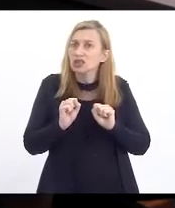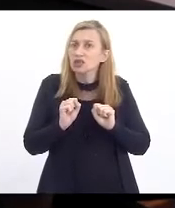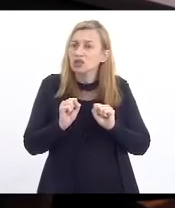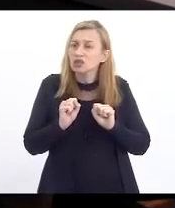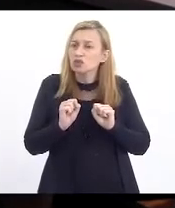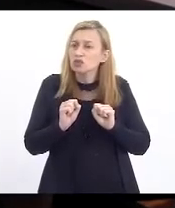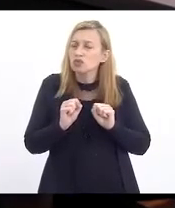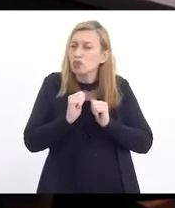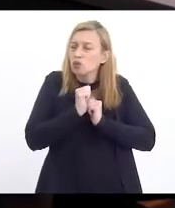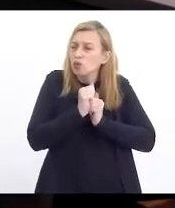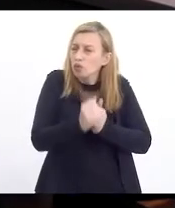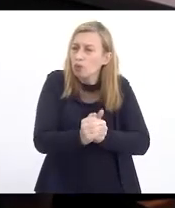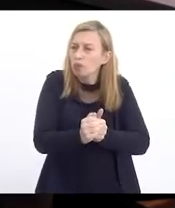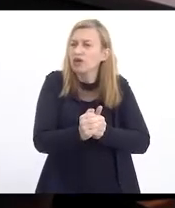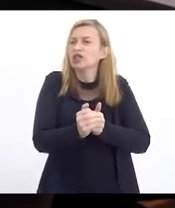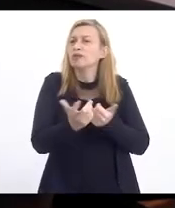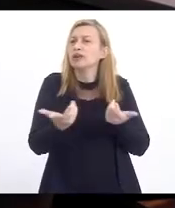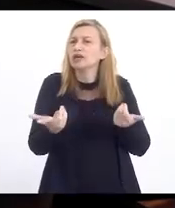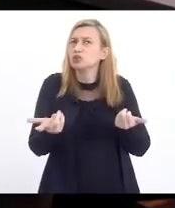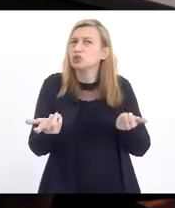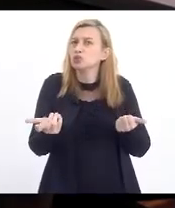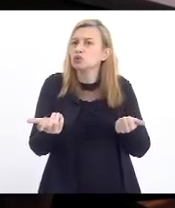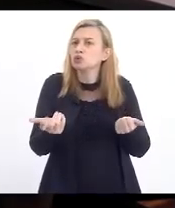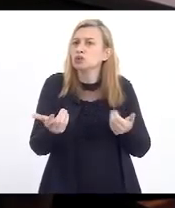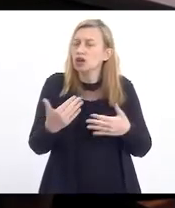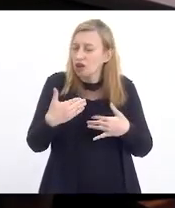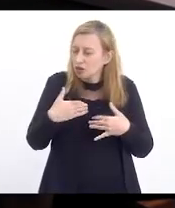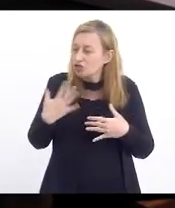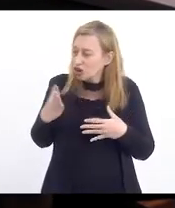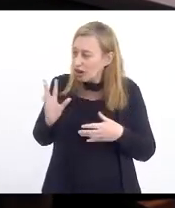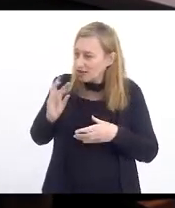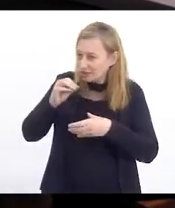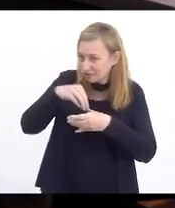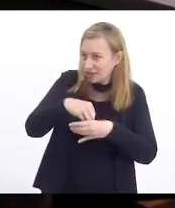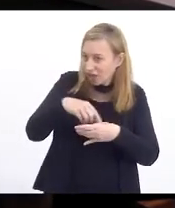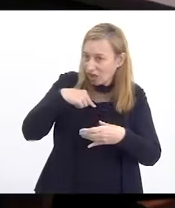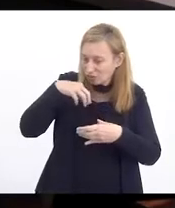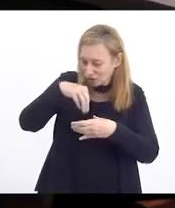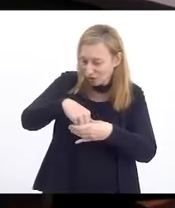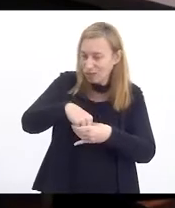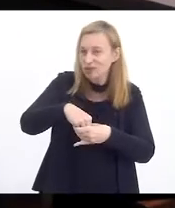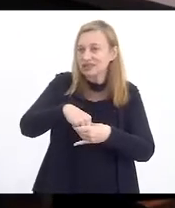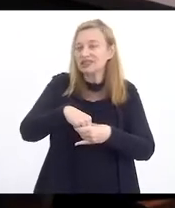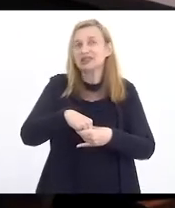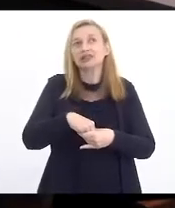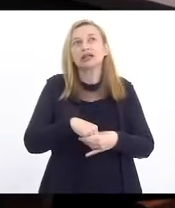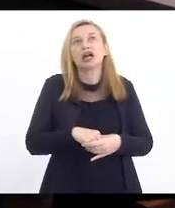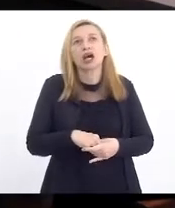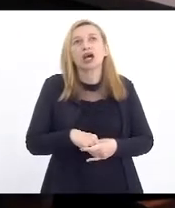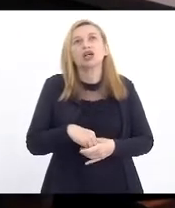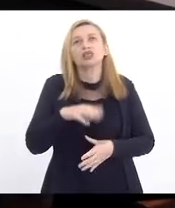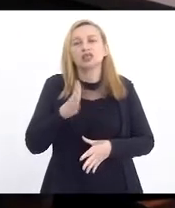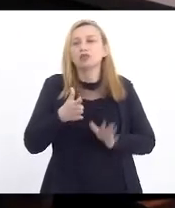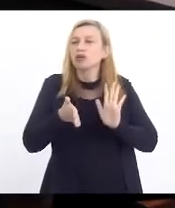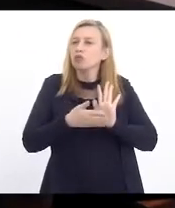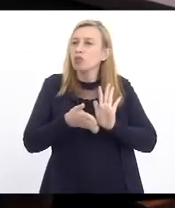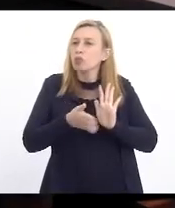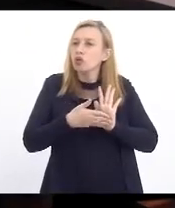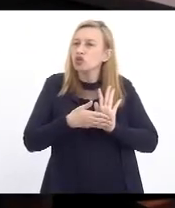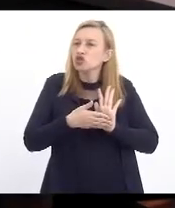um acompanhamento. A gente, eu digo, estou me inserindo já como ente federativo, que, por exemplo, nós temos a proposta